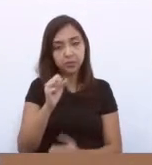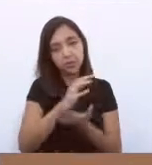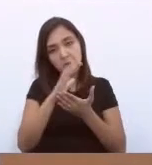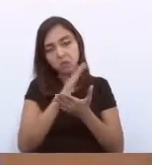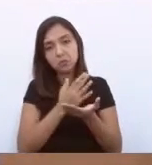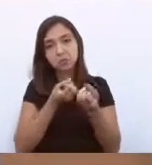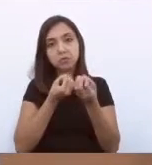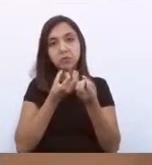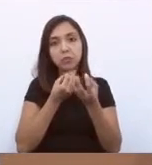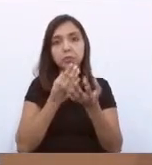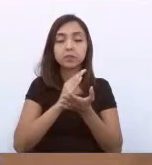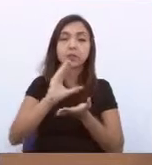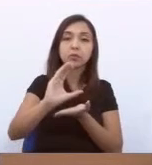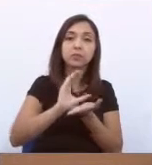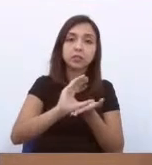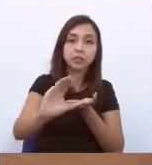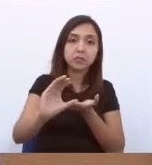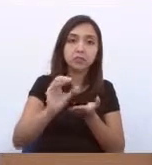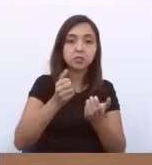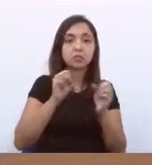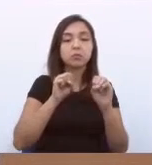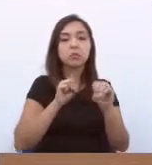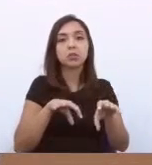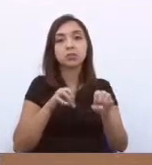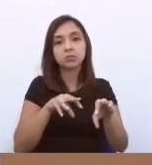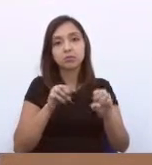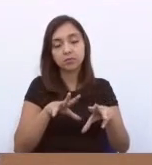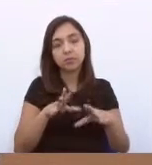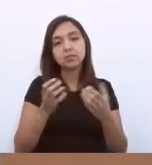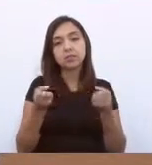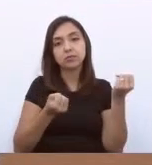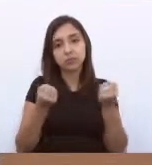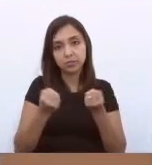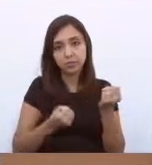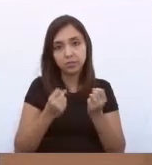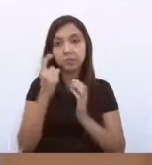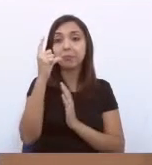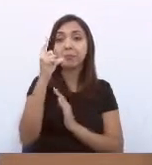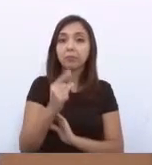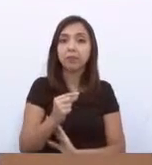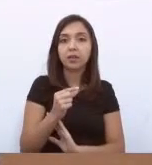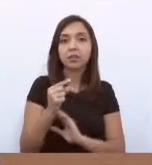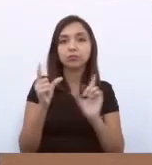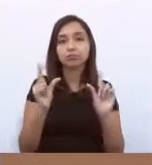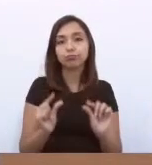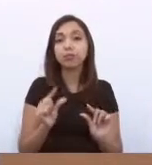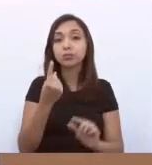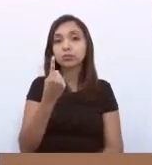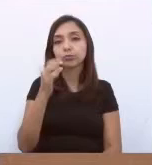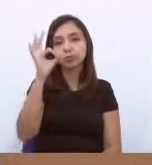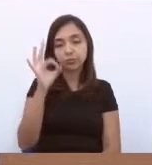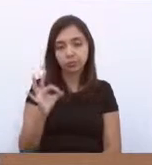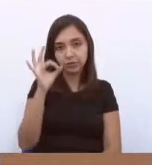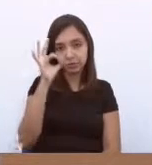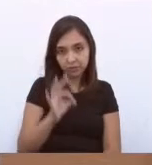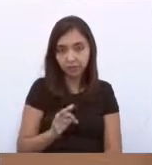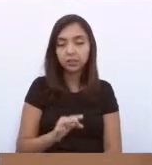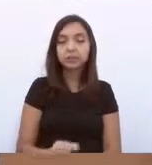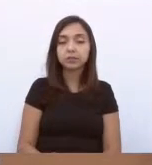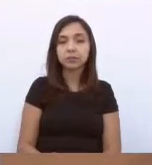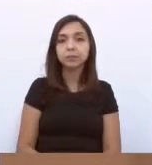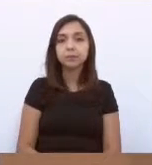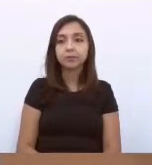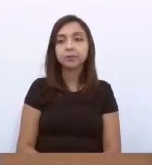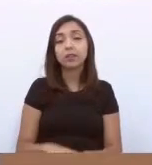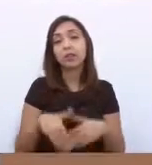informes, o investimento na educação do trânsito, menos de 1%. Menos de